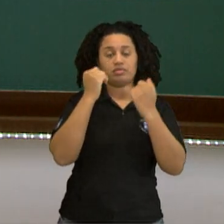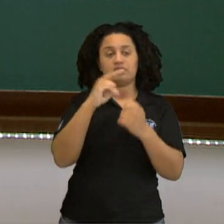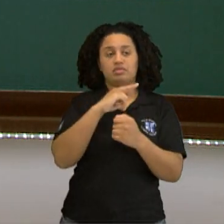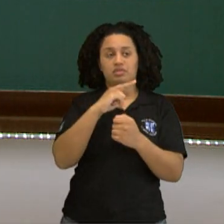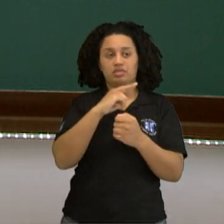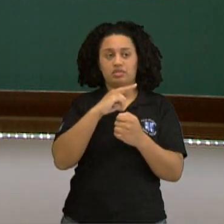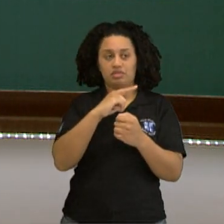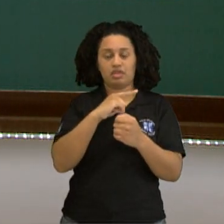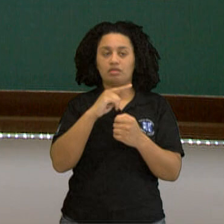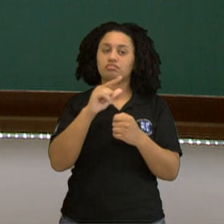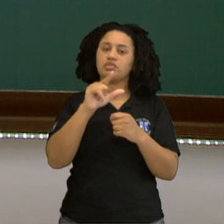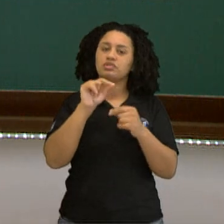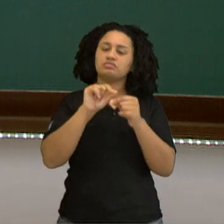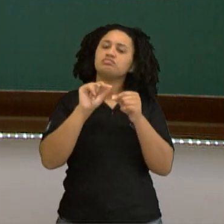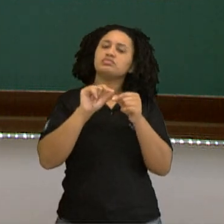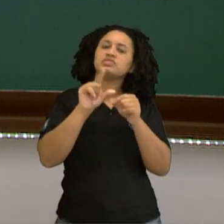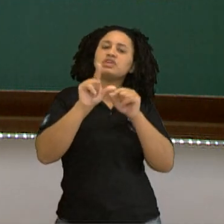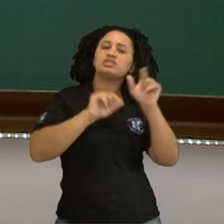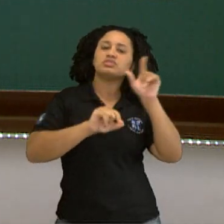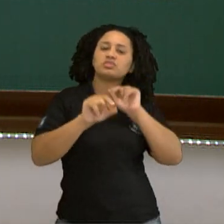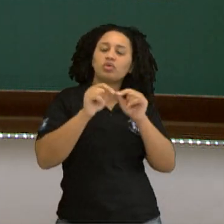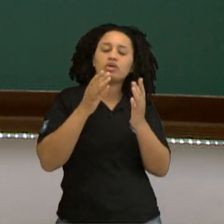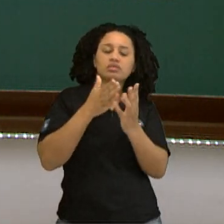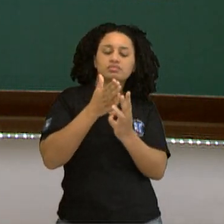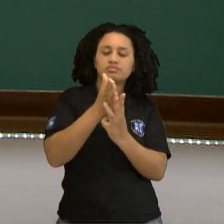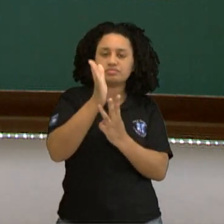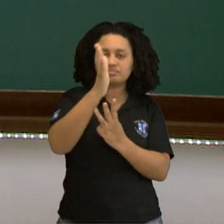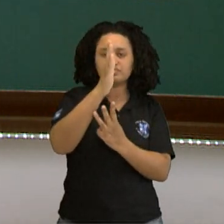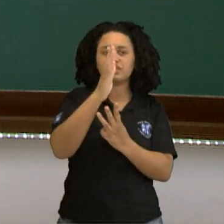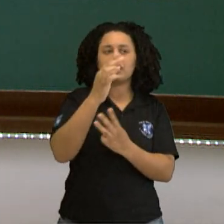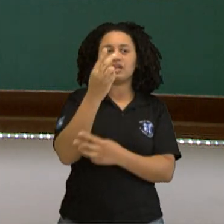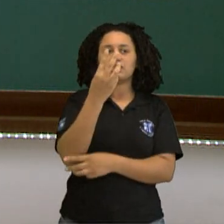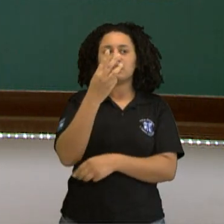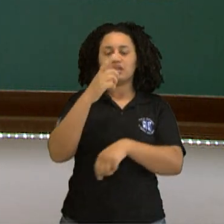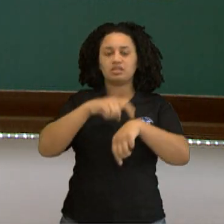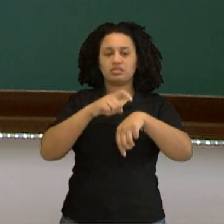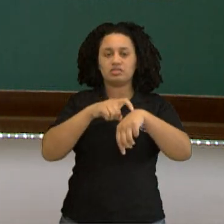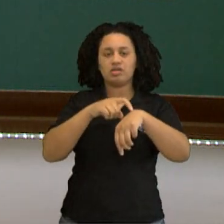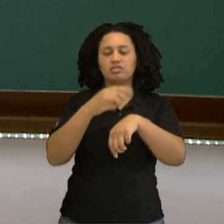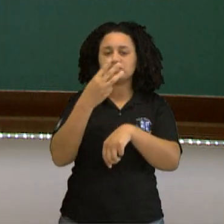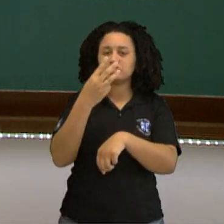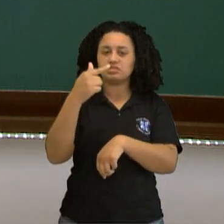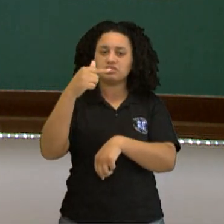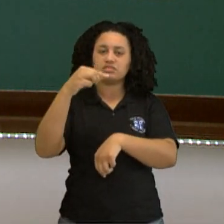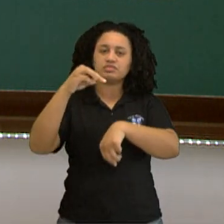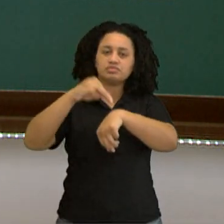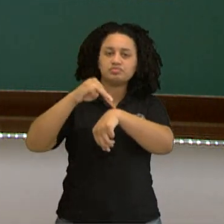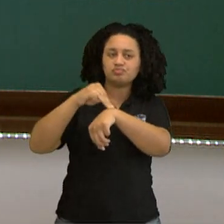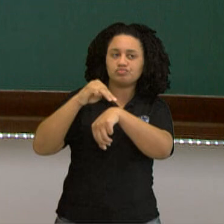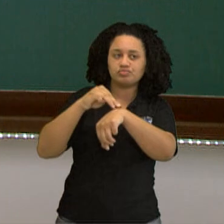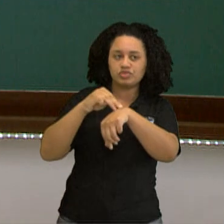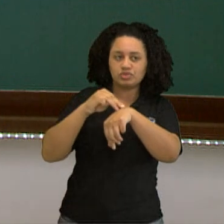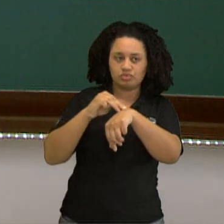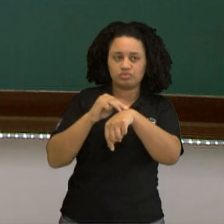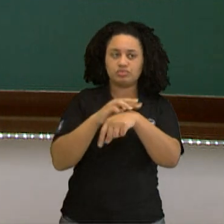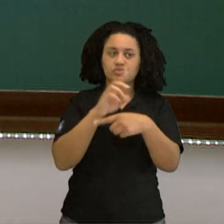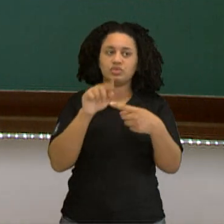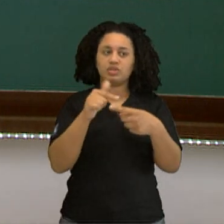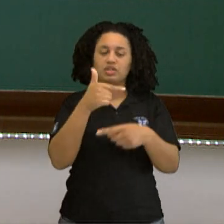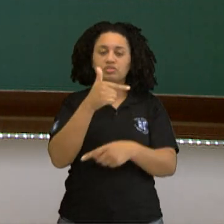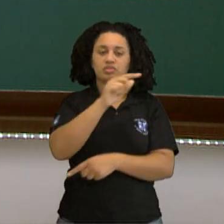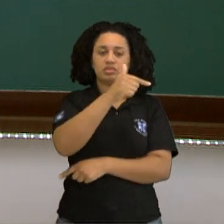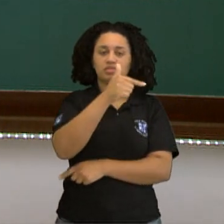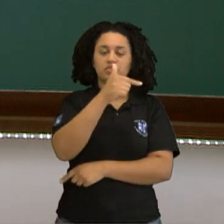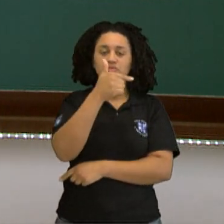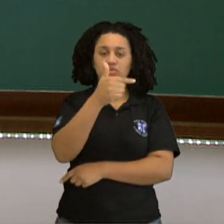disse, eu fiz aqui a escolha de pegar a rota que demora 3 horas e 37 minutos e iria percorrer 255